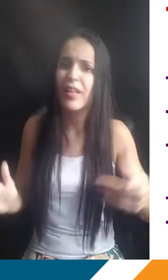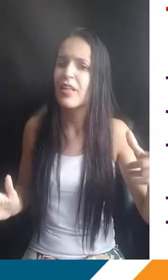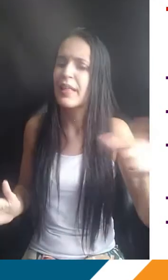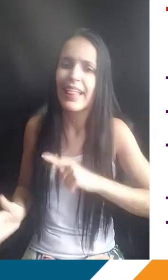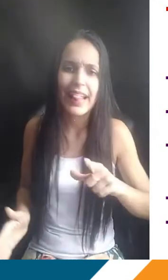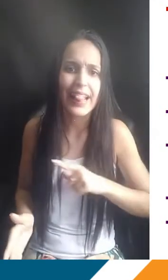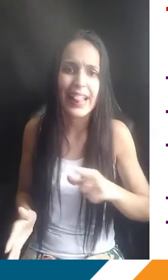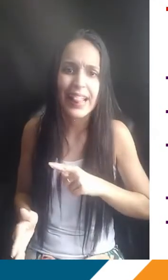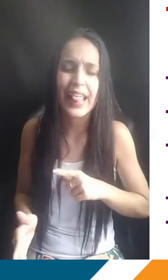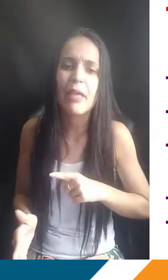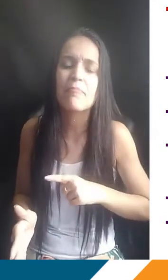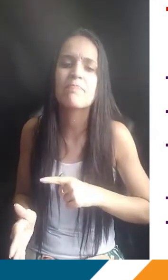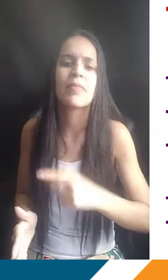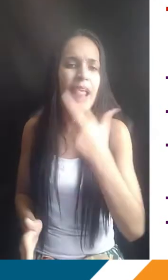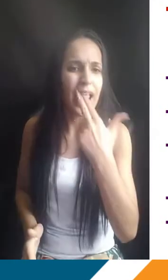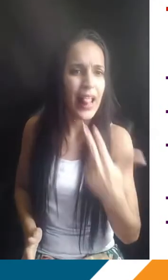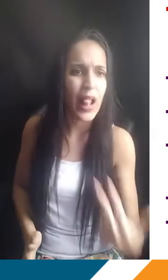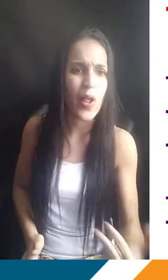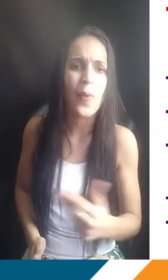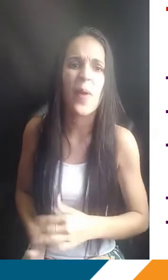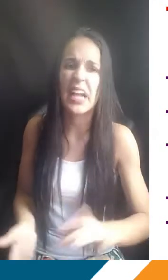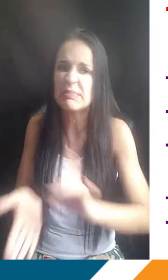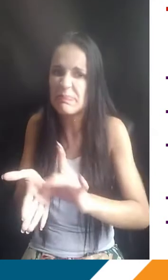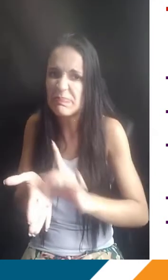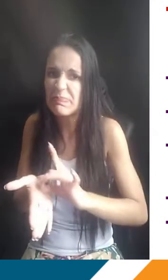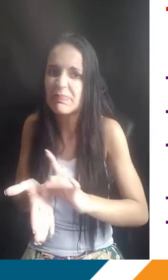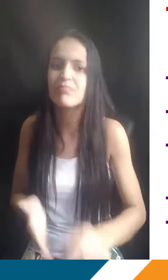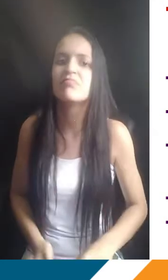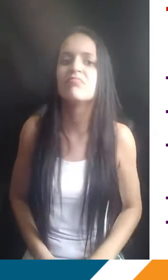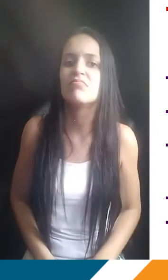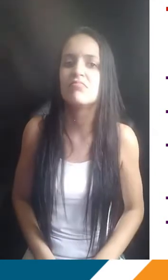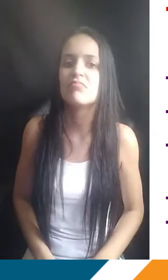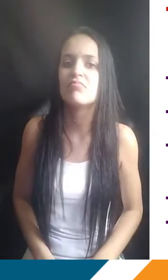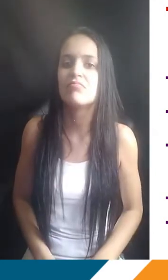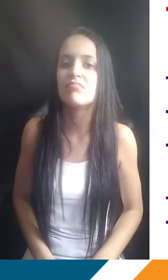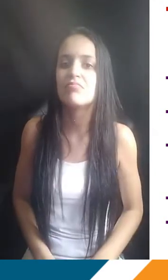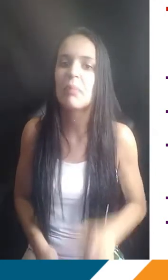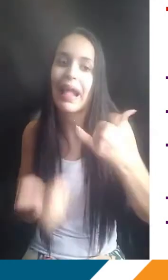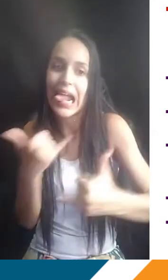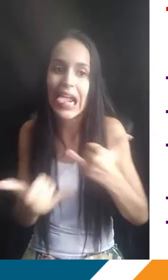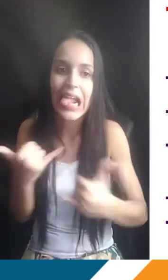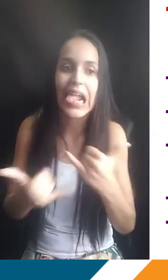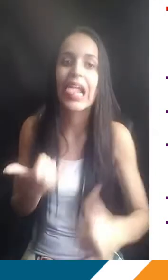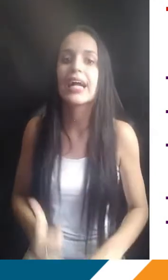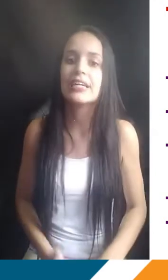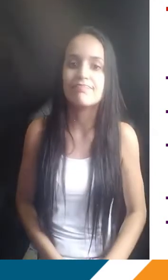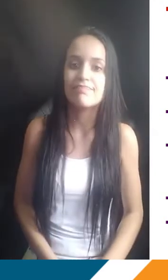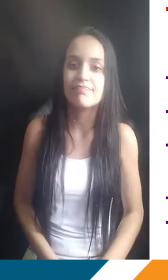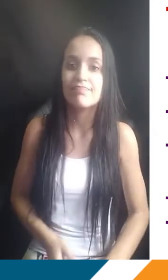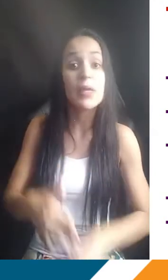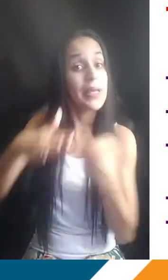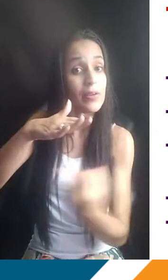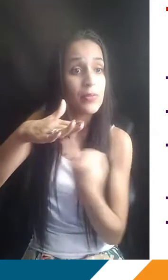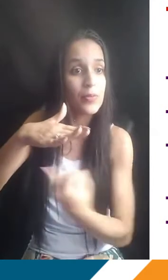sarcasmo, a gíria e o humor. E aqui a gente está destacando alguns dos poetas, como Paulo Leminski, o José Agripino de Paula, o Wally